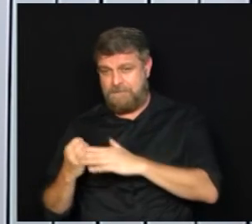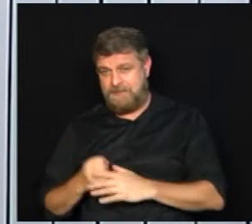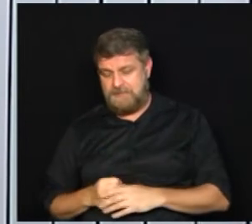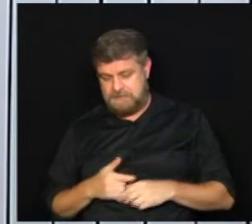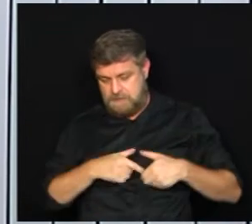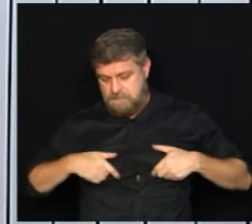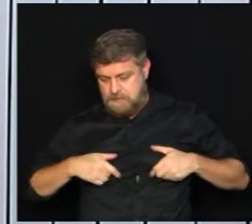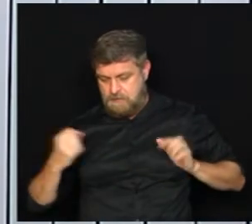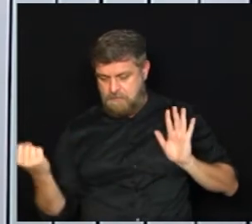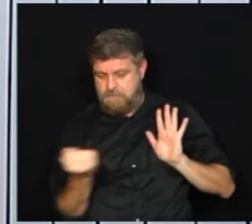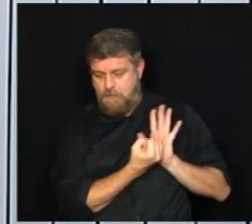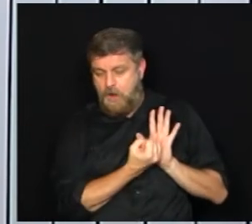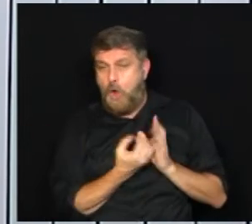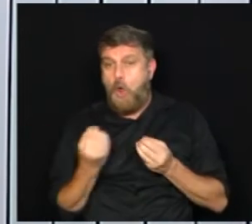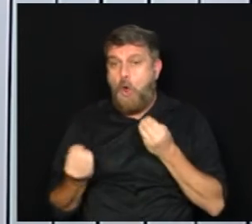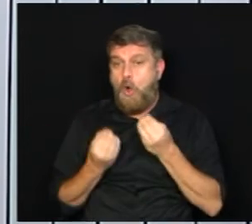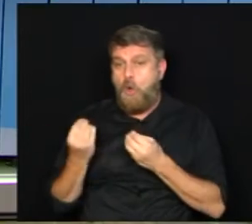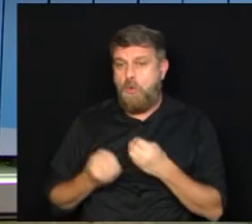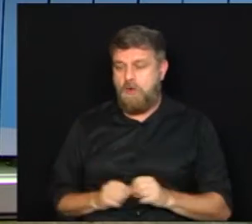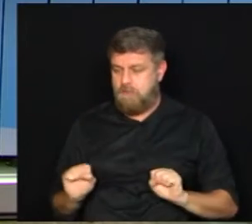é a realidade da modalidade hoje?